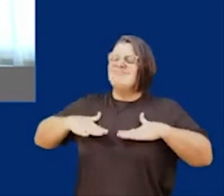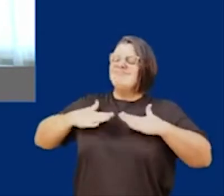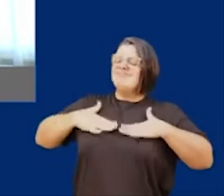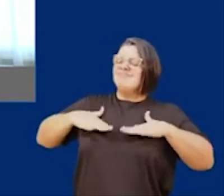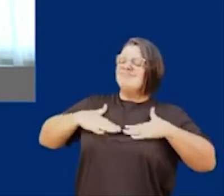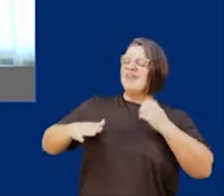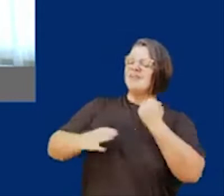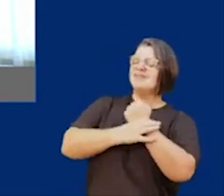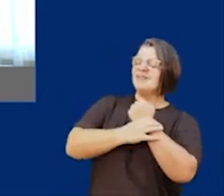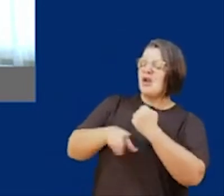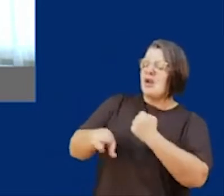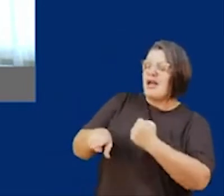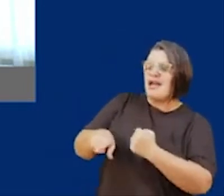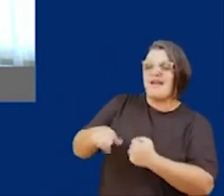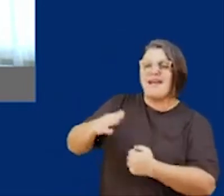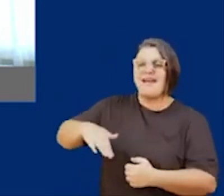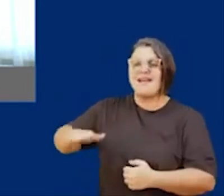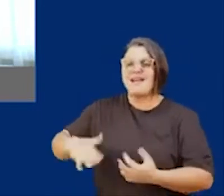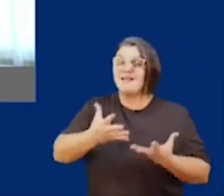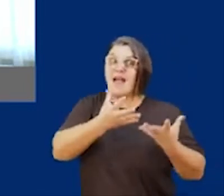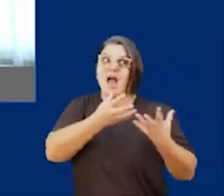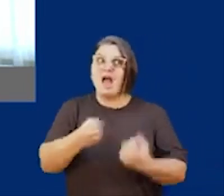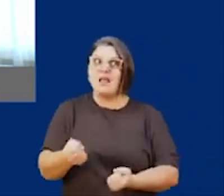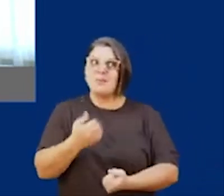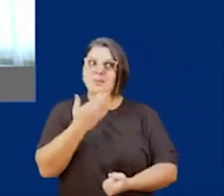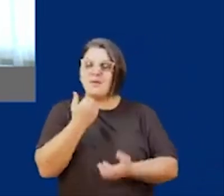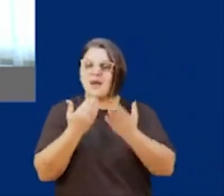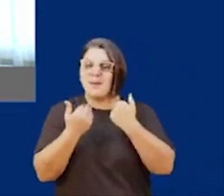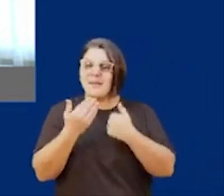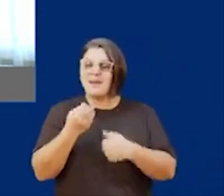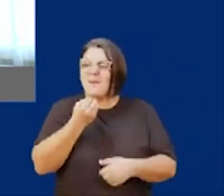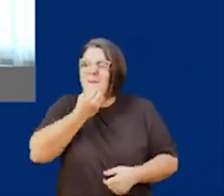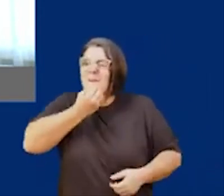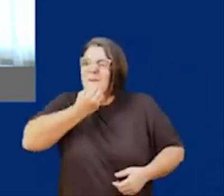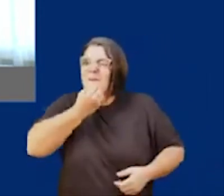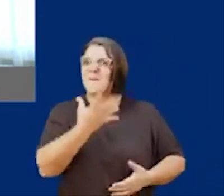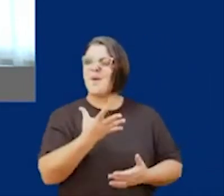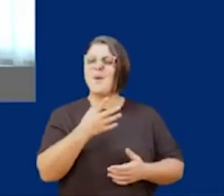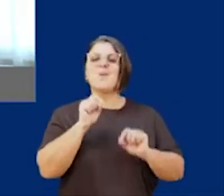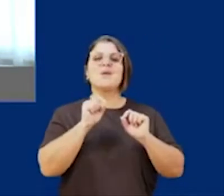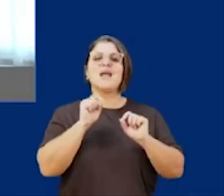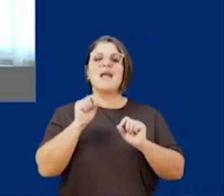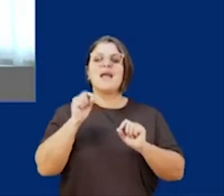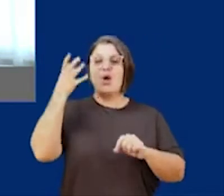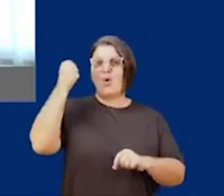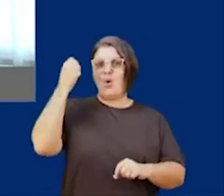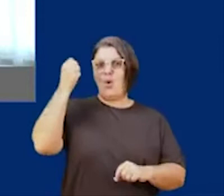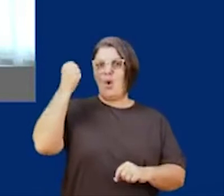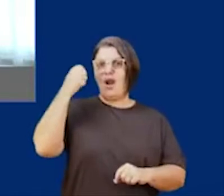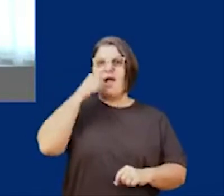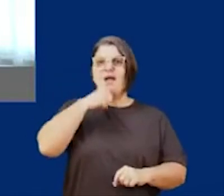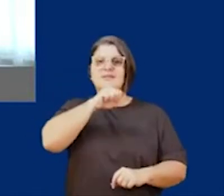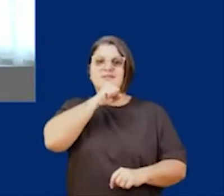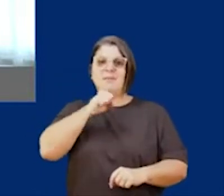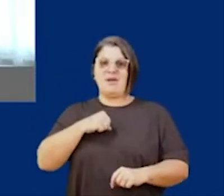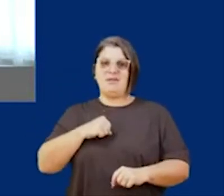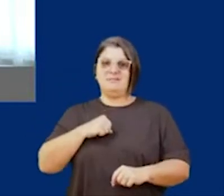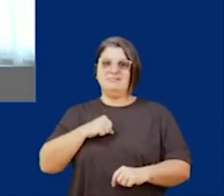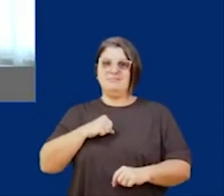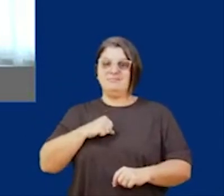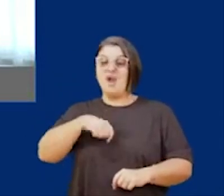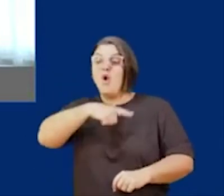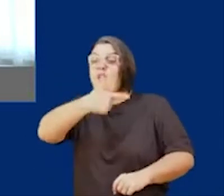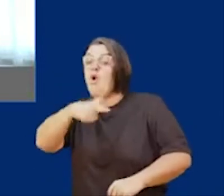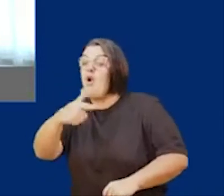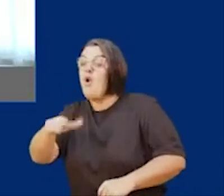está recebendo um alimento muito bom, que é o leite materno. Então, o que vier a mais é complementar, mas ela tem a base